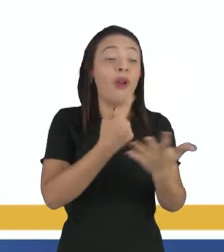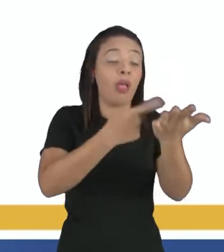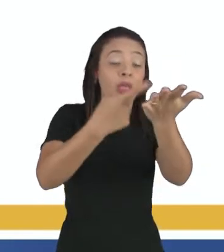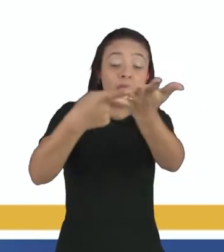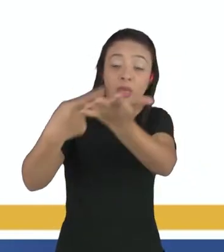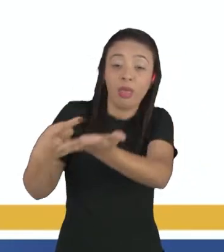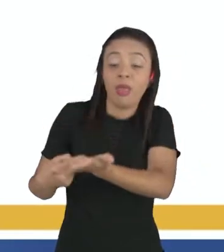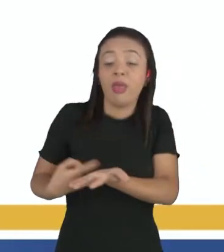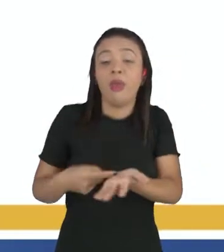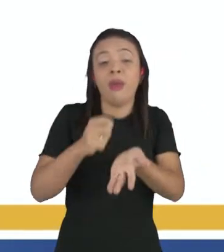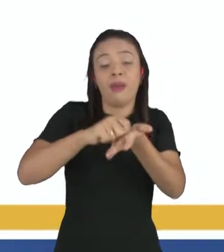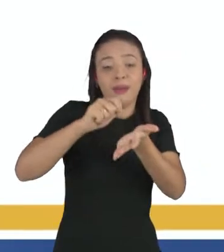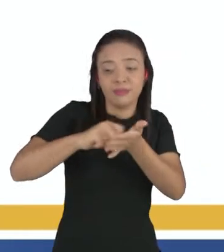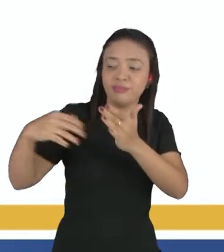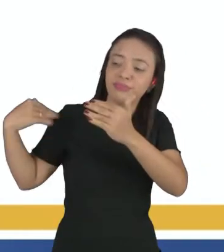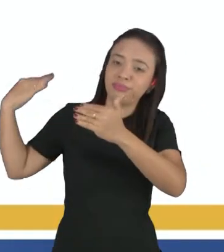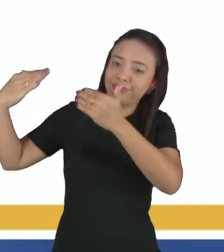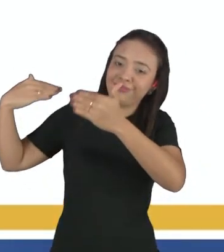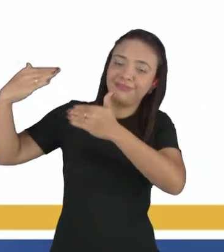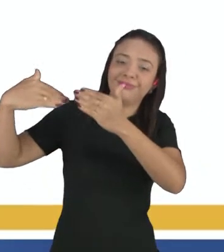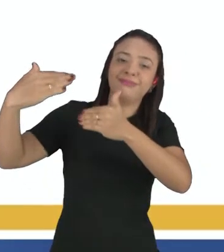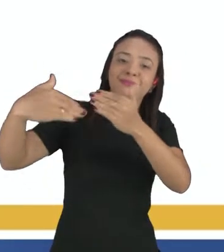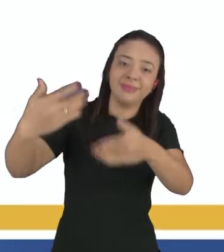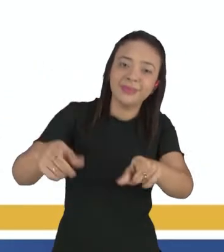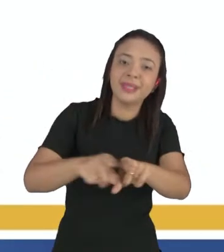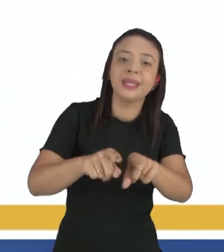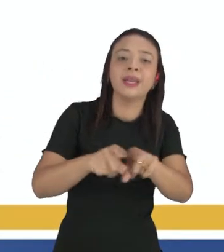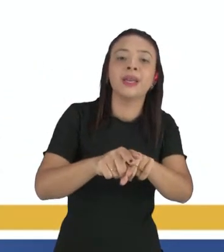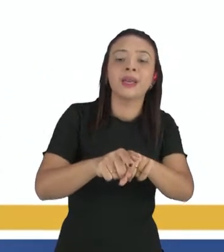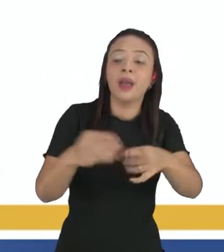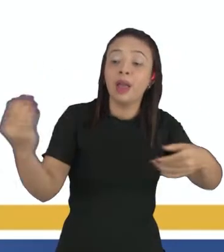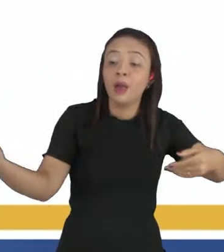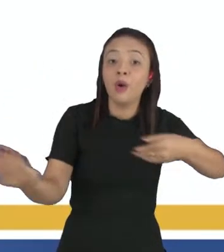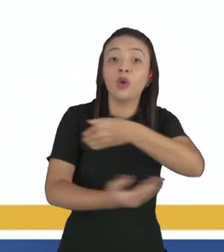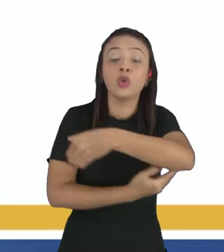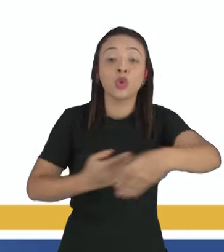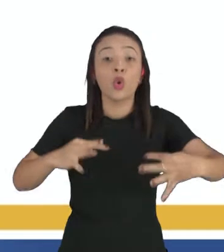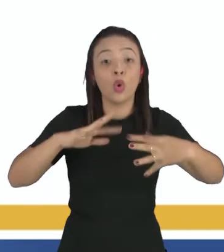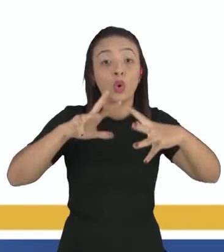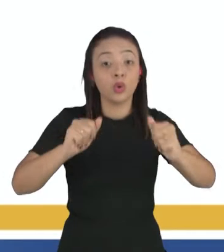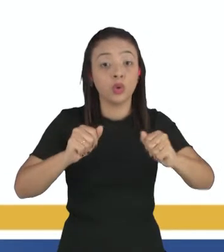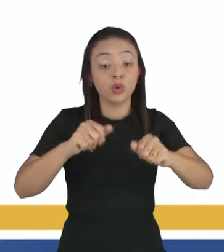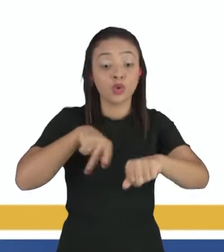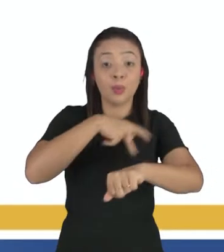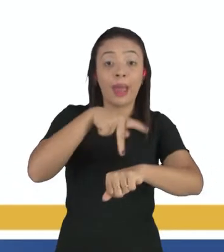acordos ortográficos entre, é claro, os países falantes da